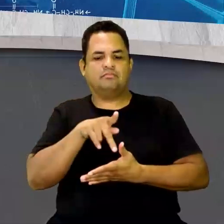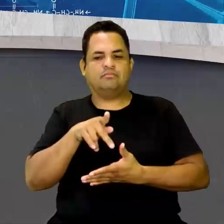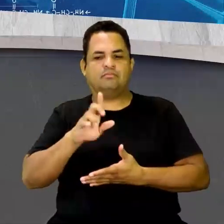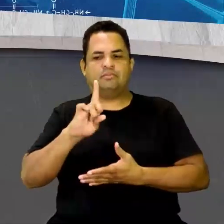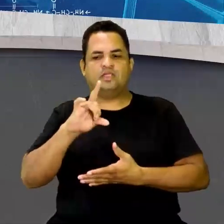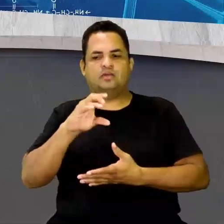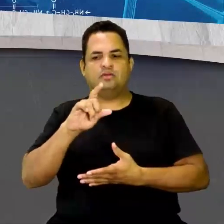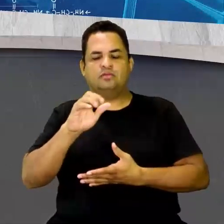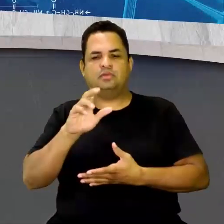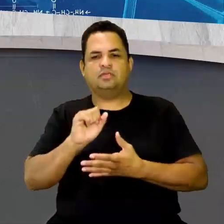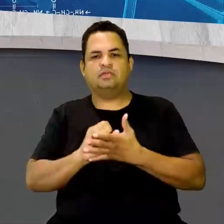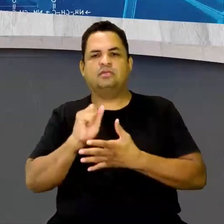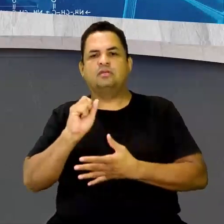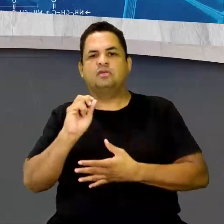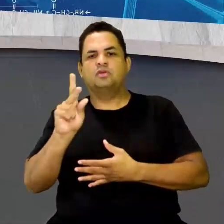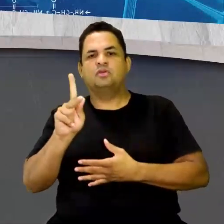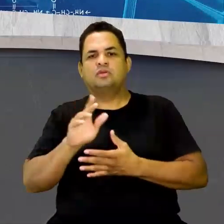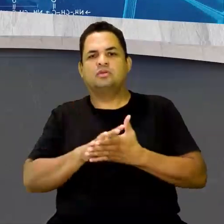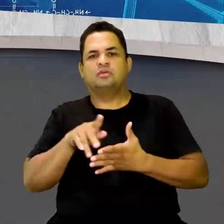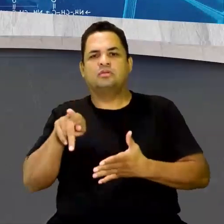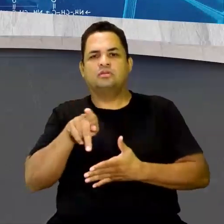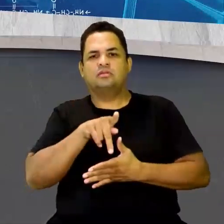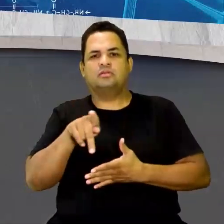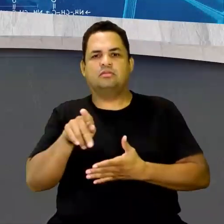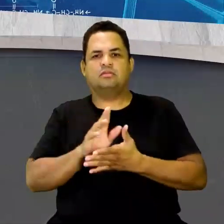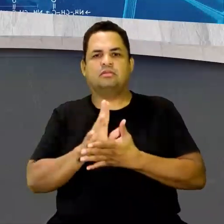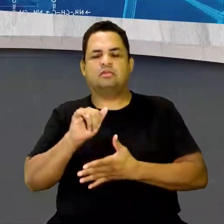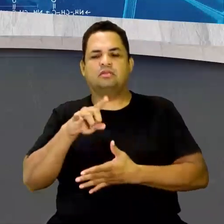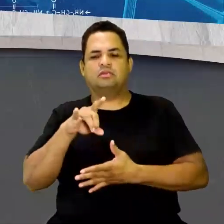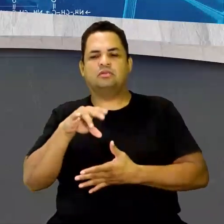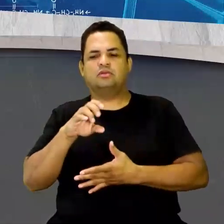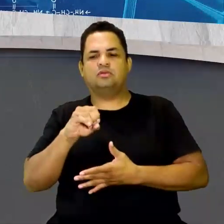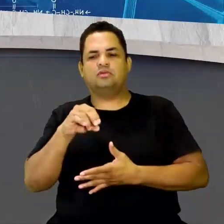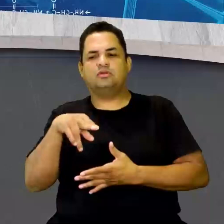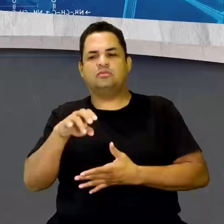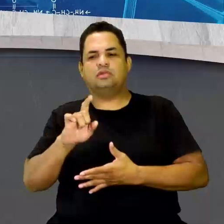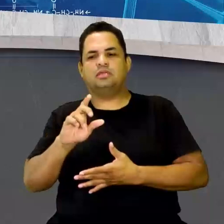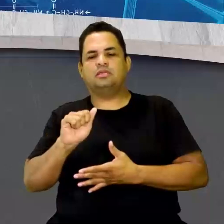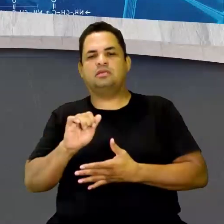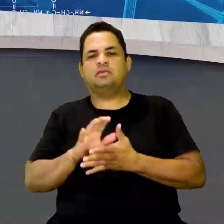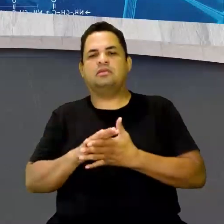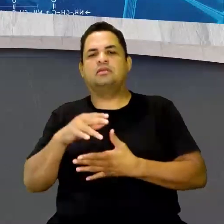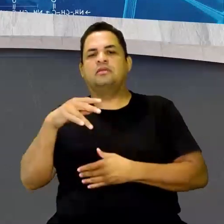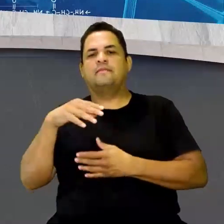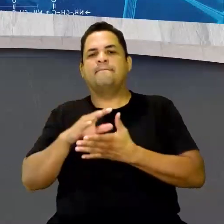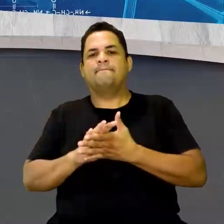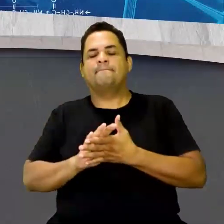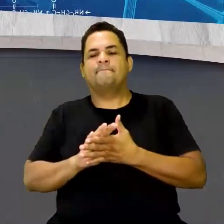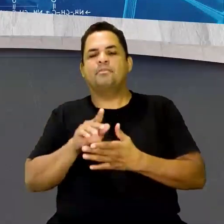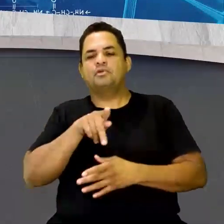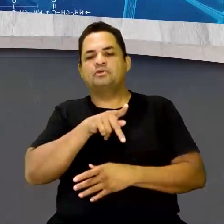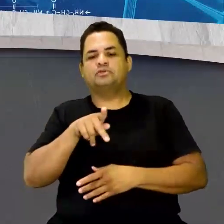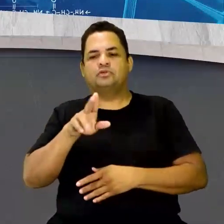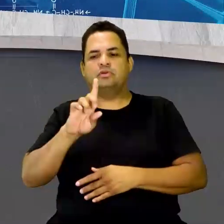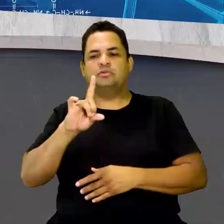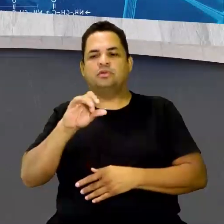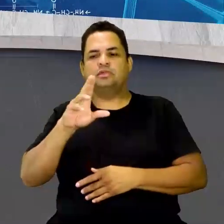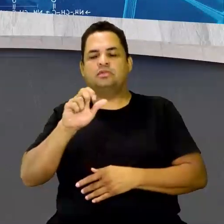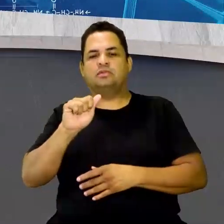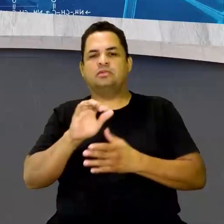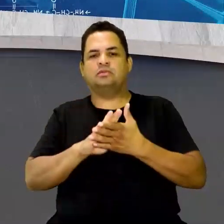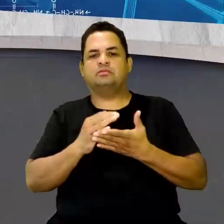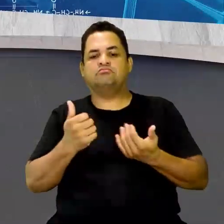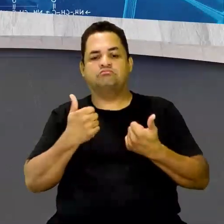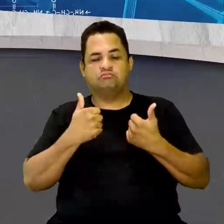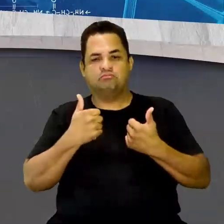Almeida, ok? Professor Antônio Almeida Pereira, popularmente conhecido como professor Almeida, tá joia? E